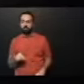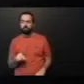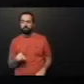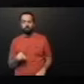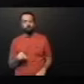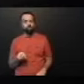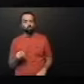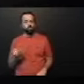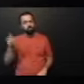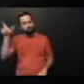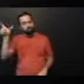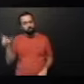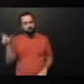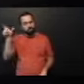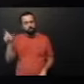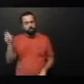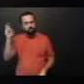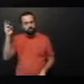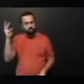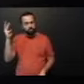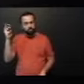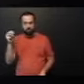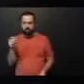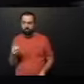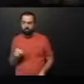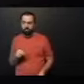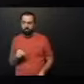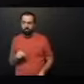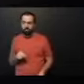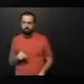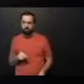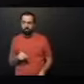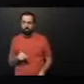pronunciada diferente? Lembra que eu falei do som?